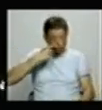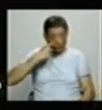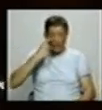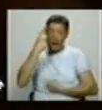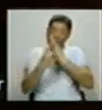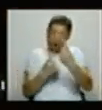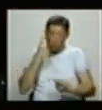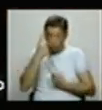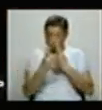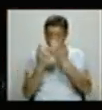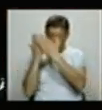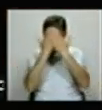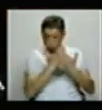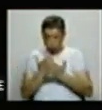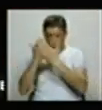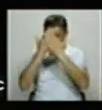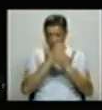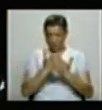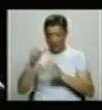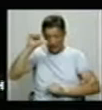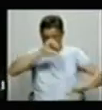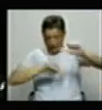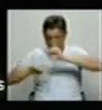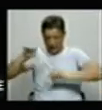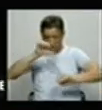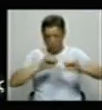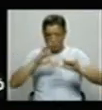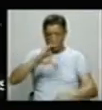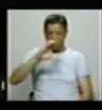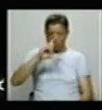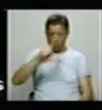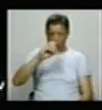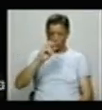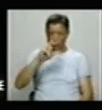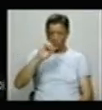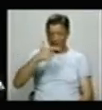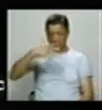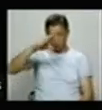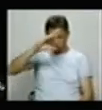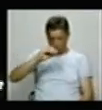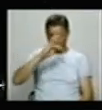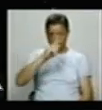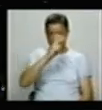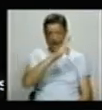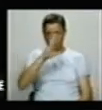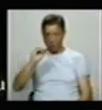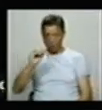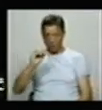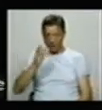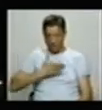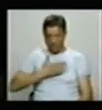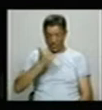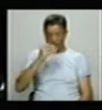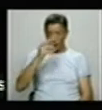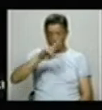essas constituição química. Pode ser cloreto de ferro, pode ser dióxido de disulfureto, que é uma coisa muito bonita a dizer a esta hora,